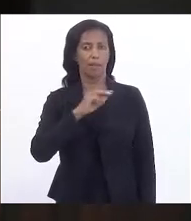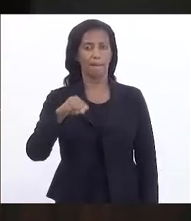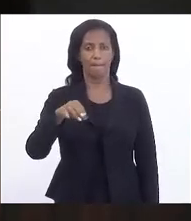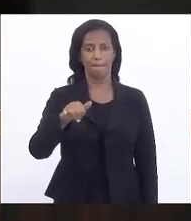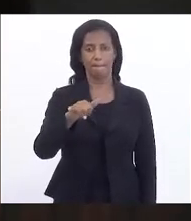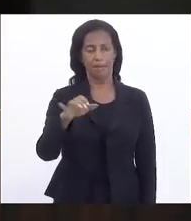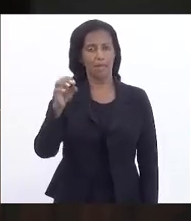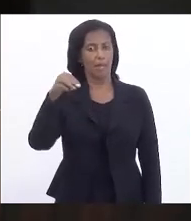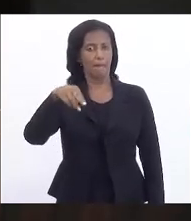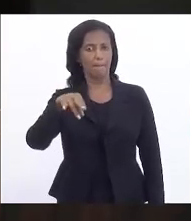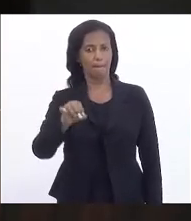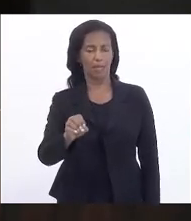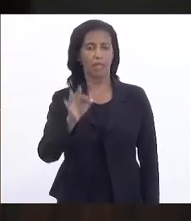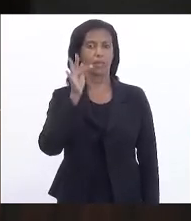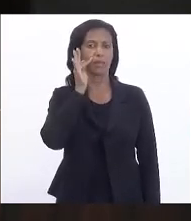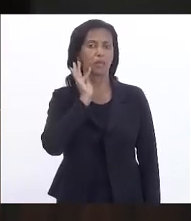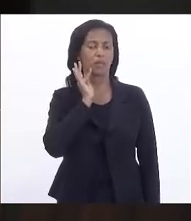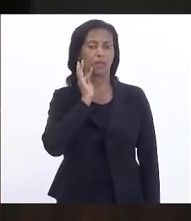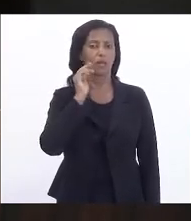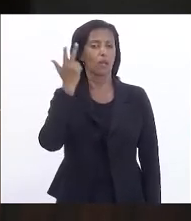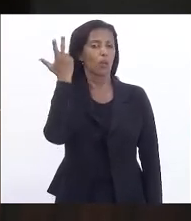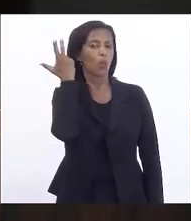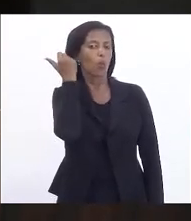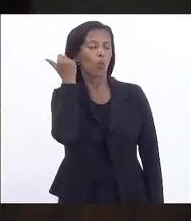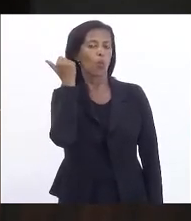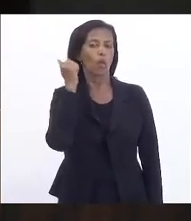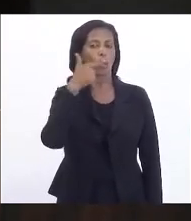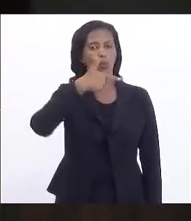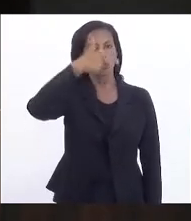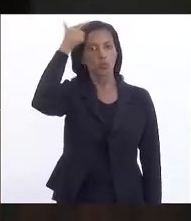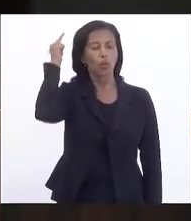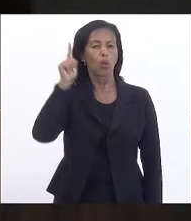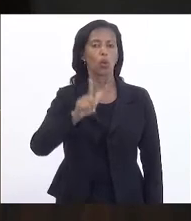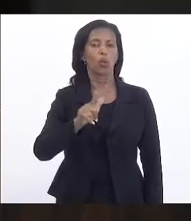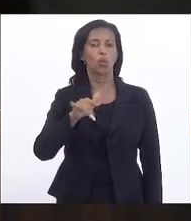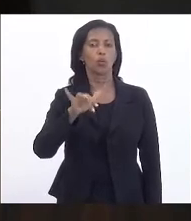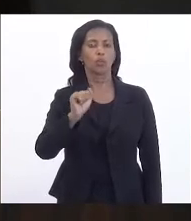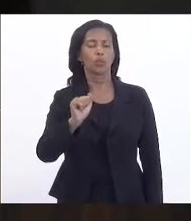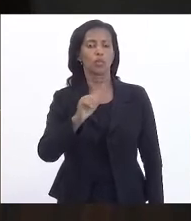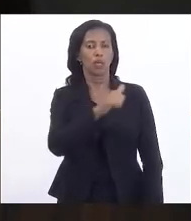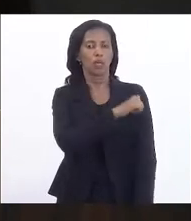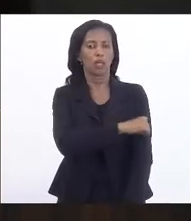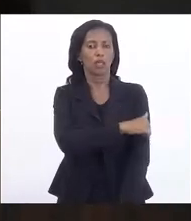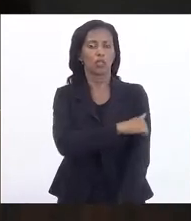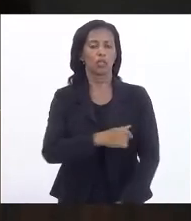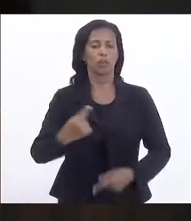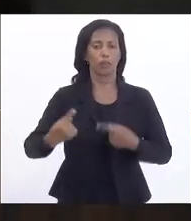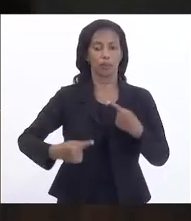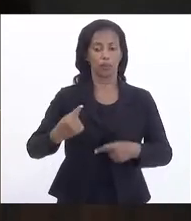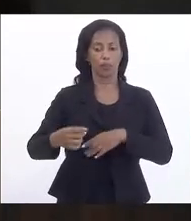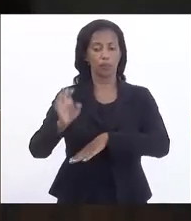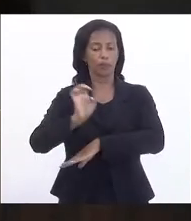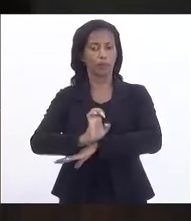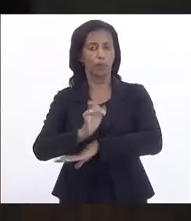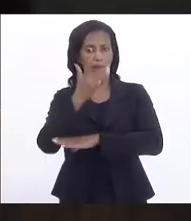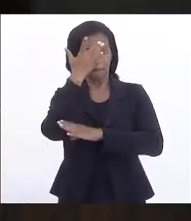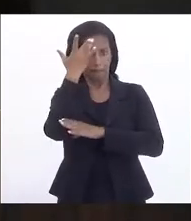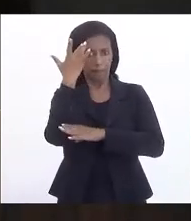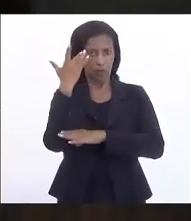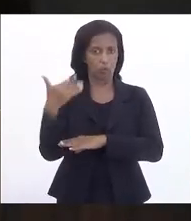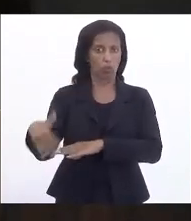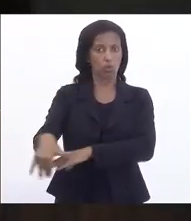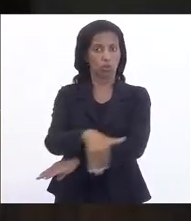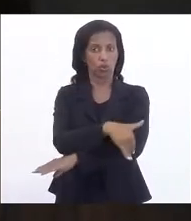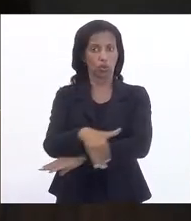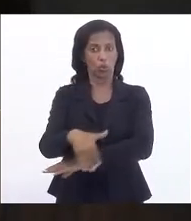Carlos Mink Flávio Serafim Leomar Coelho Luiz Paulo Enfermeira Rejane e Lucinha que institui a política estadual para a população em situação de rua no estado do Rio de